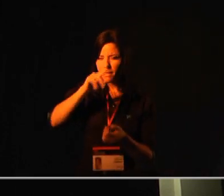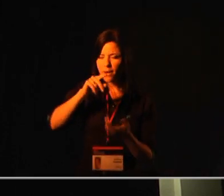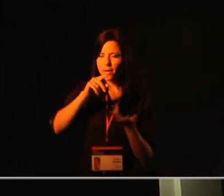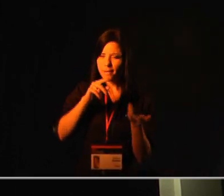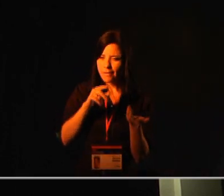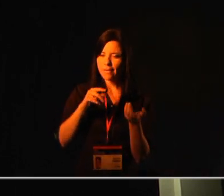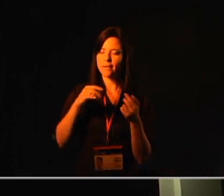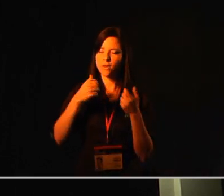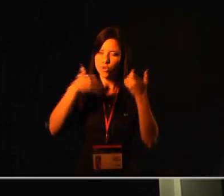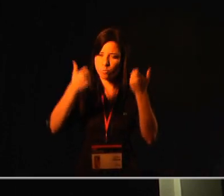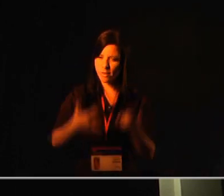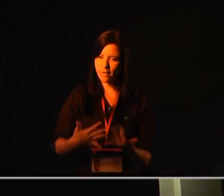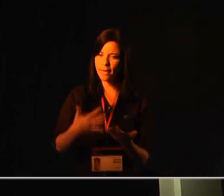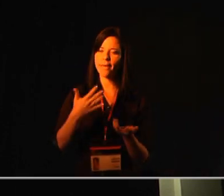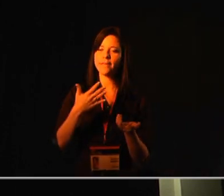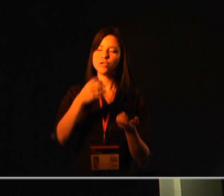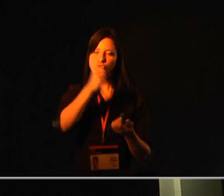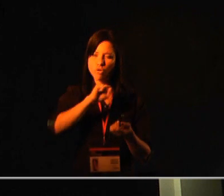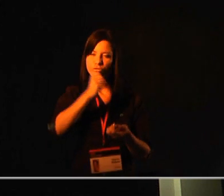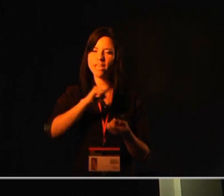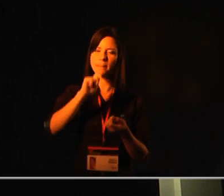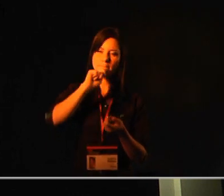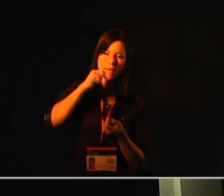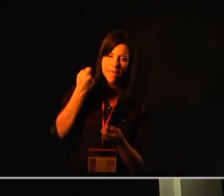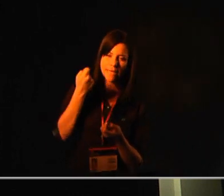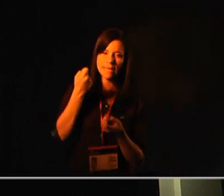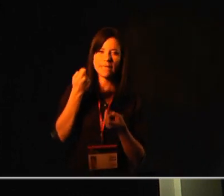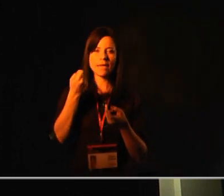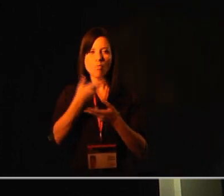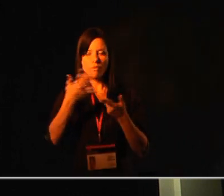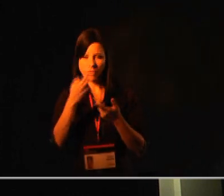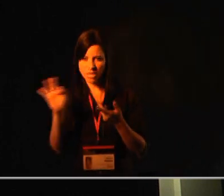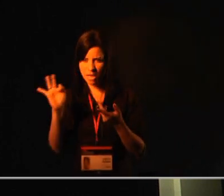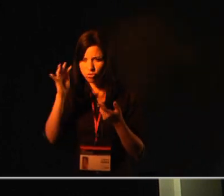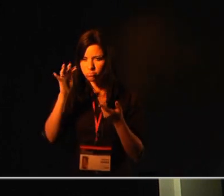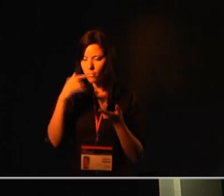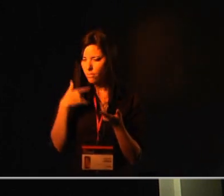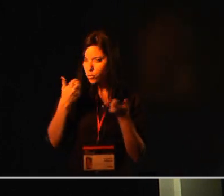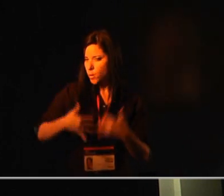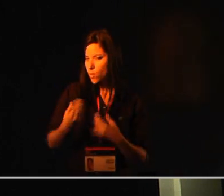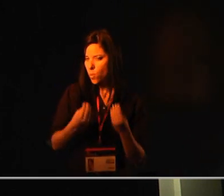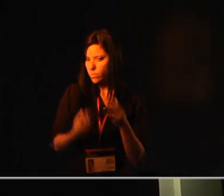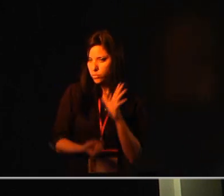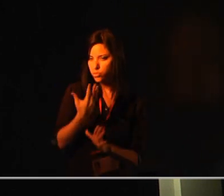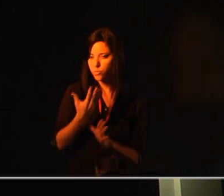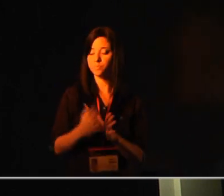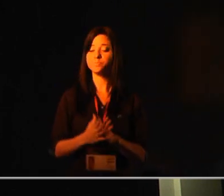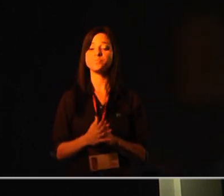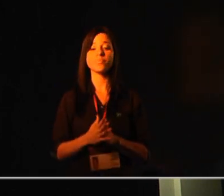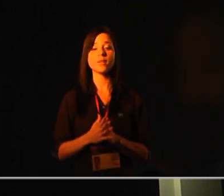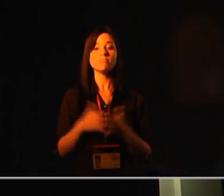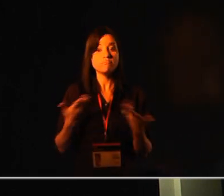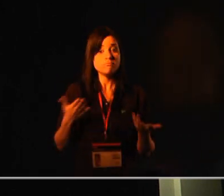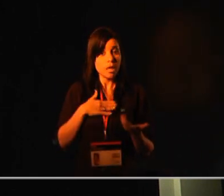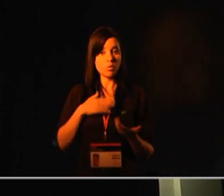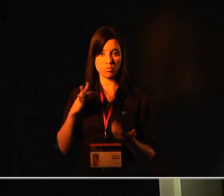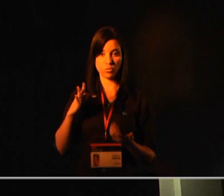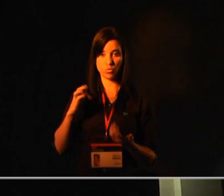do sorvete, da gelateria do francês? Eu vou mostrar como esse negócio surgiu. Então, surgiu o seguinte. Eu no